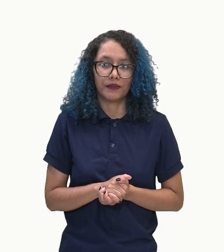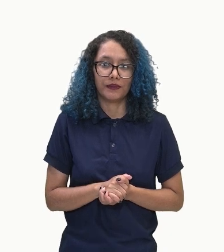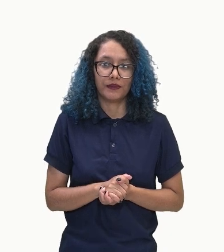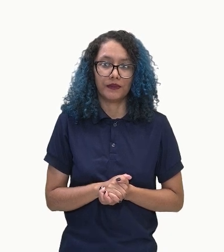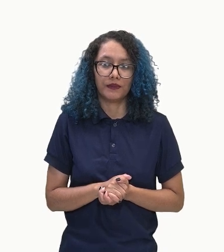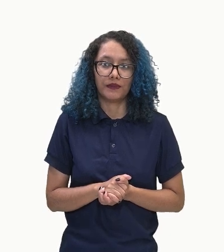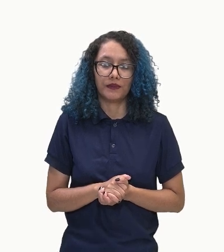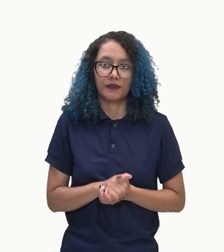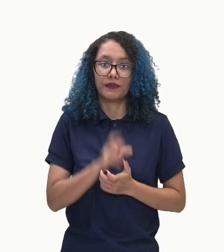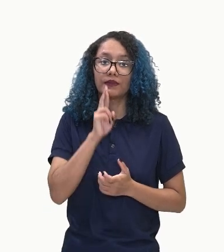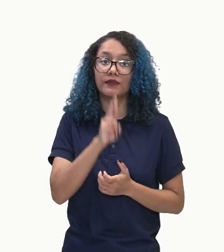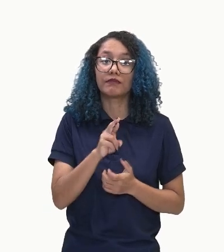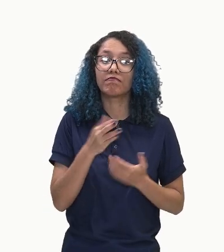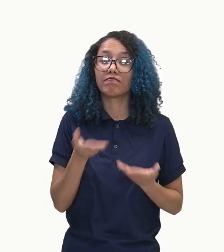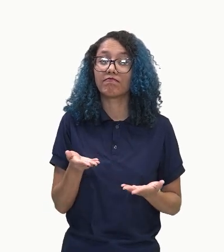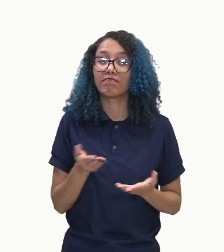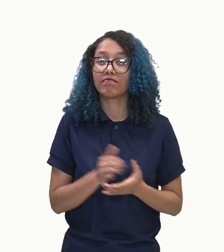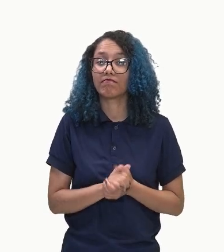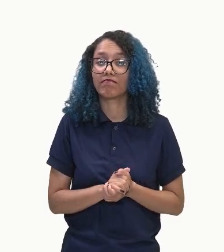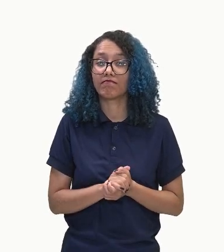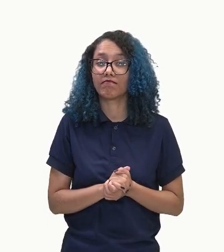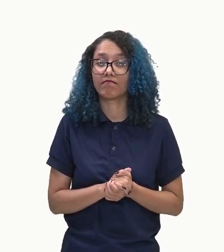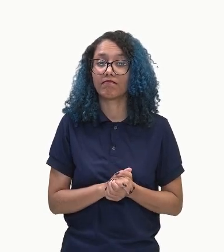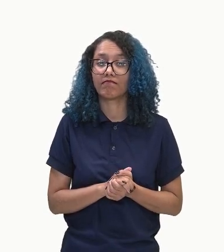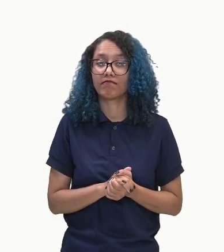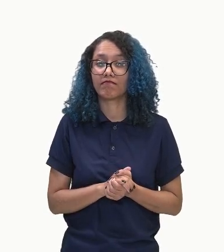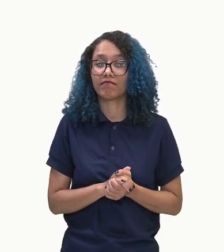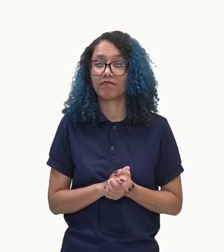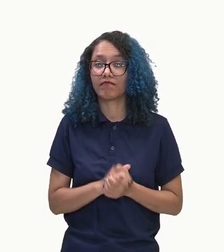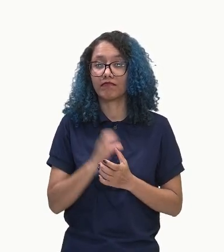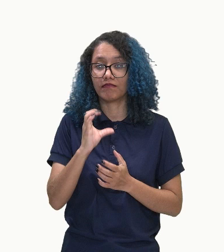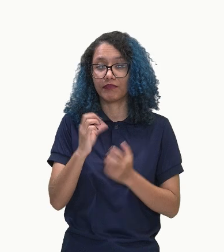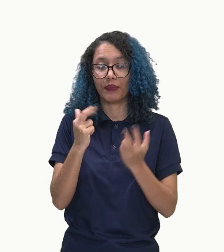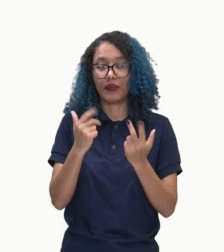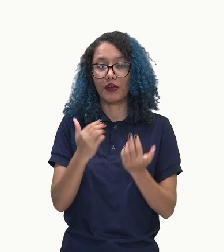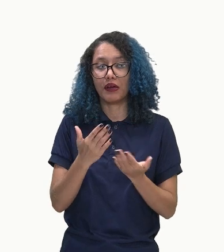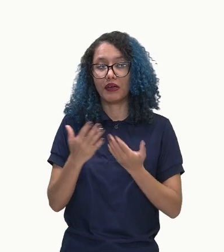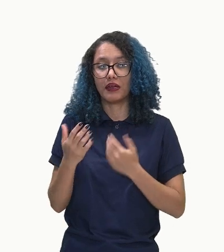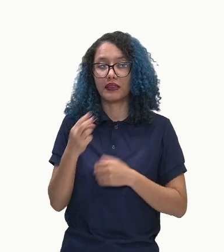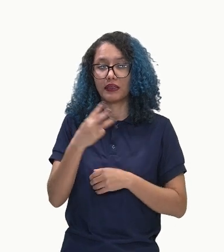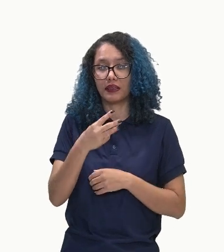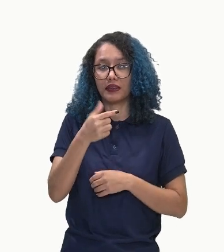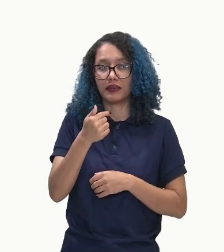E temos como resposta que o comprimento é igual a